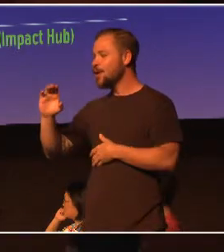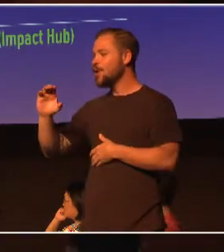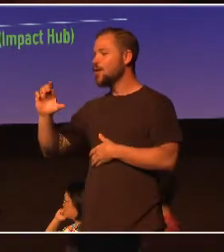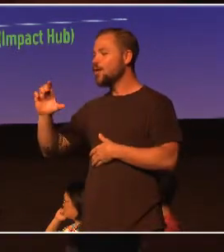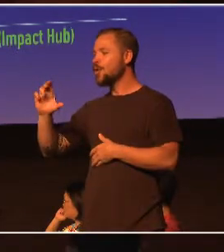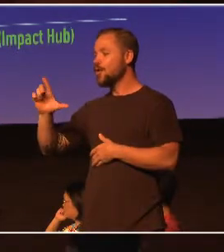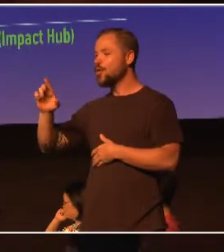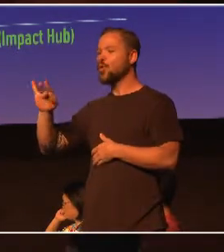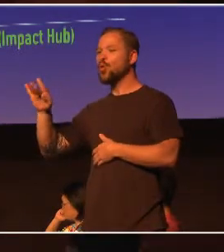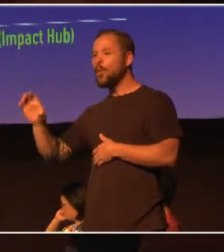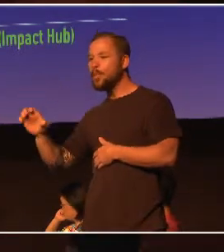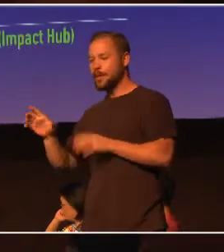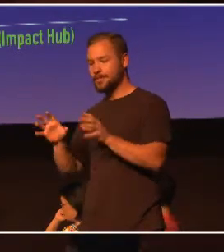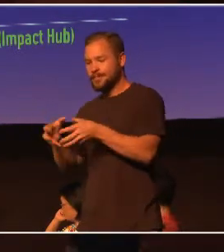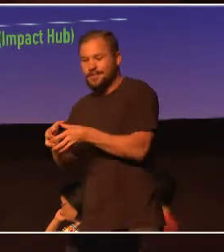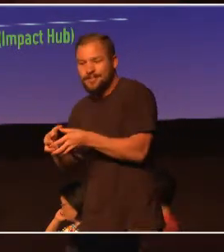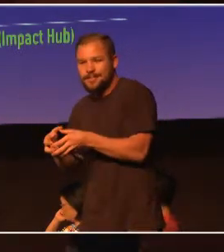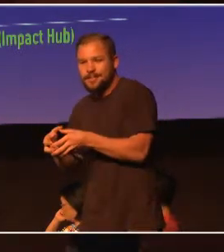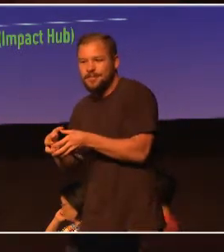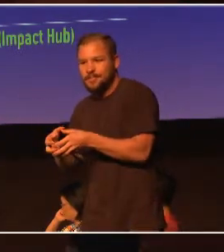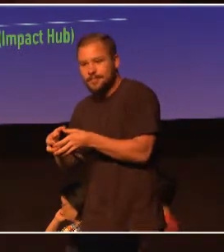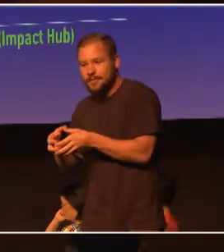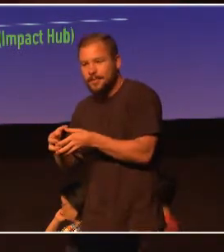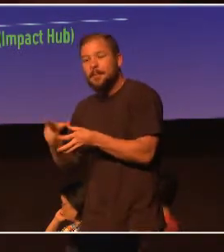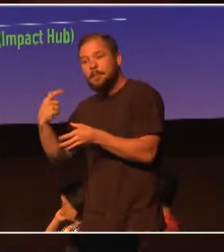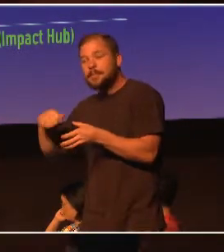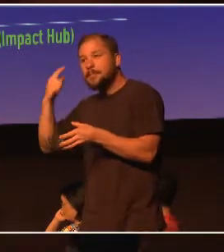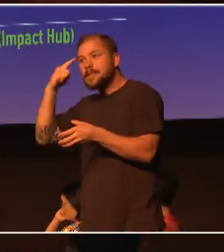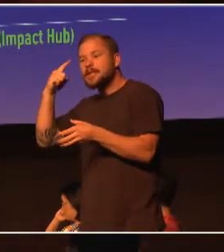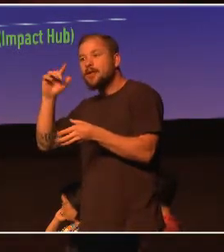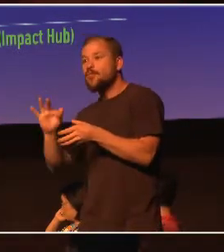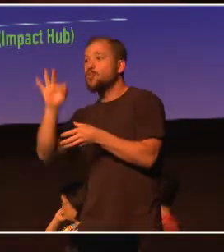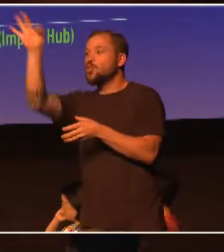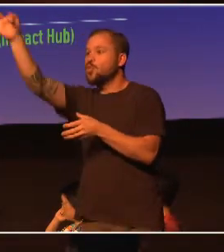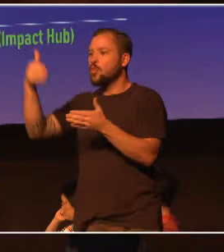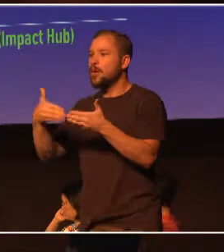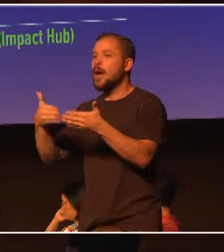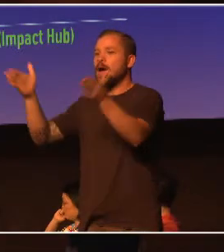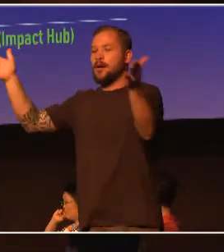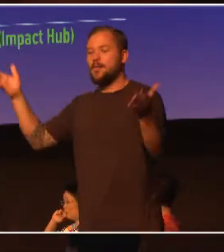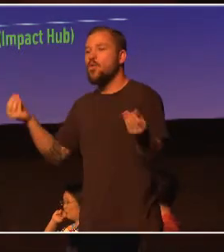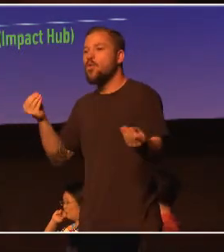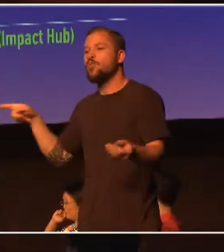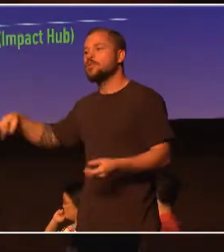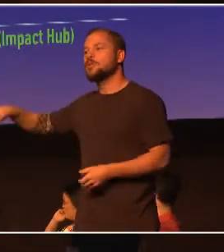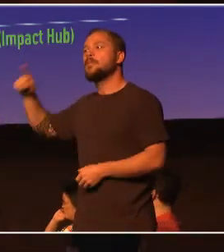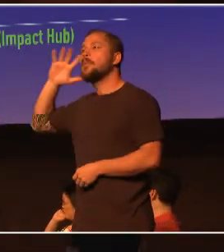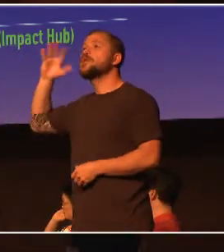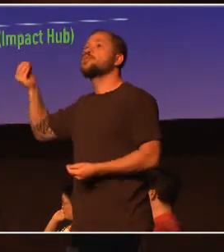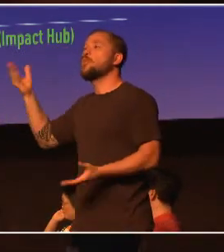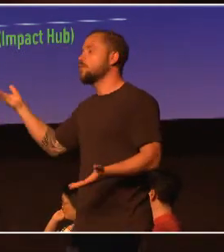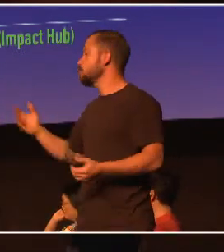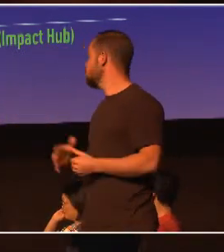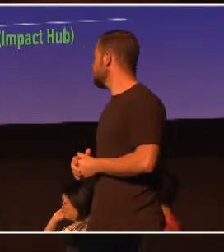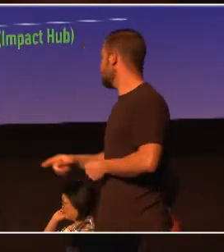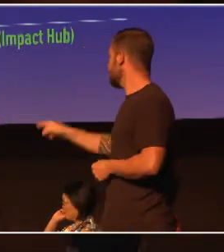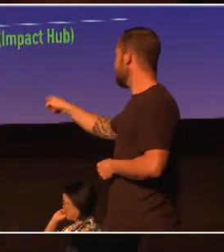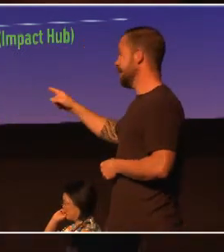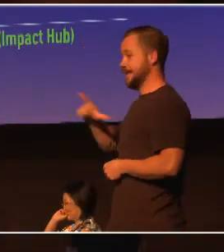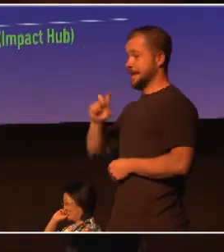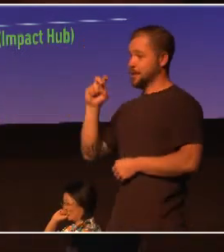Luluzinha. Então, assim, como é que a gente consegue pensar para além das bolhas? Não sei o que é que vocês estão pensando nessas perspectivas aí. Só lembrar todo mundo que a gente tem 5 minutos